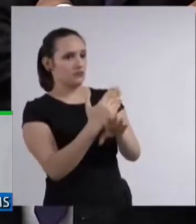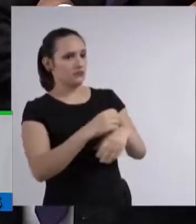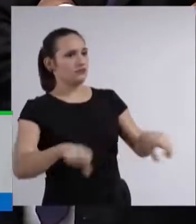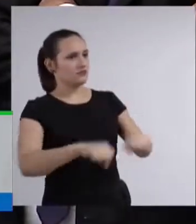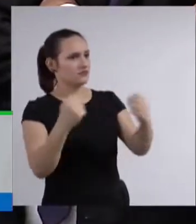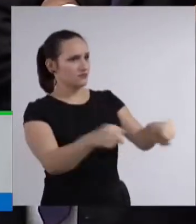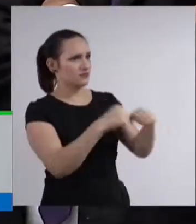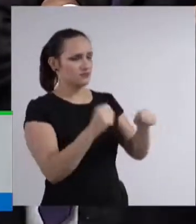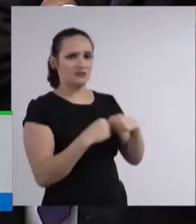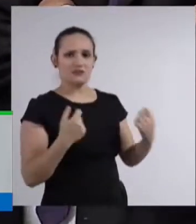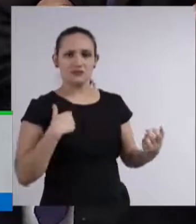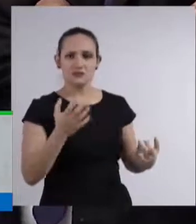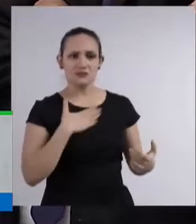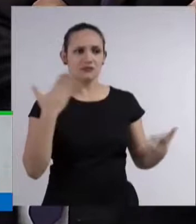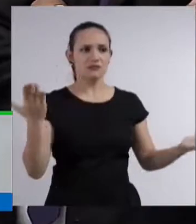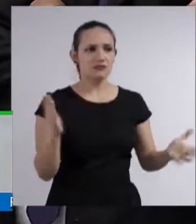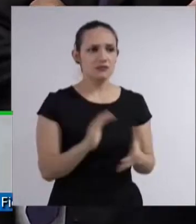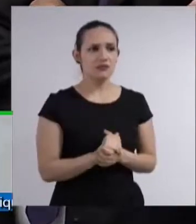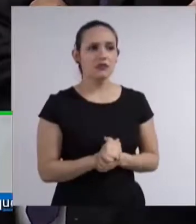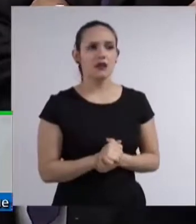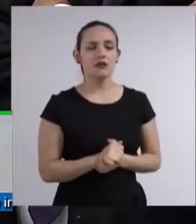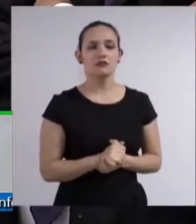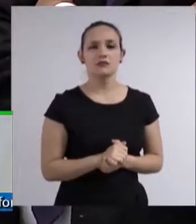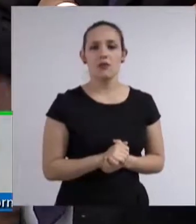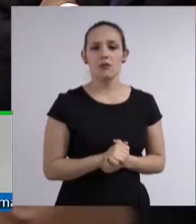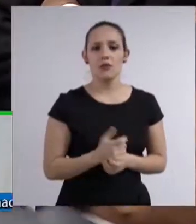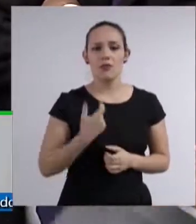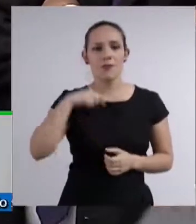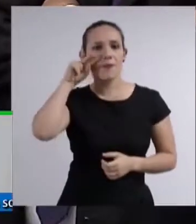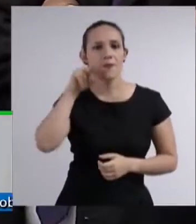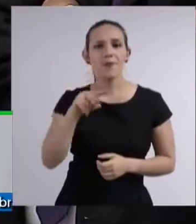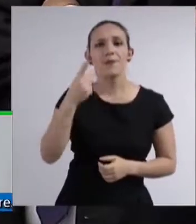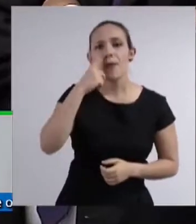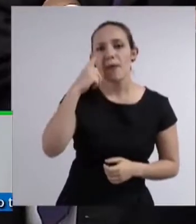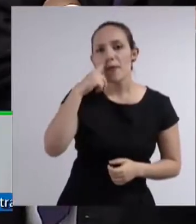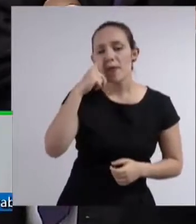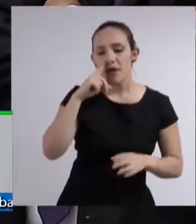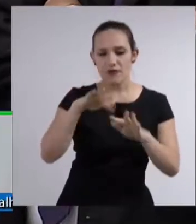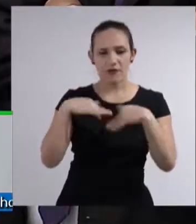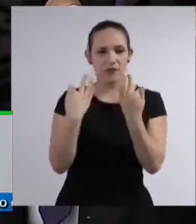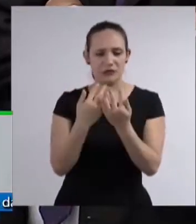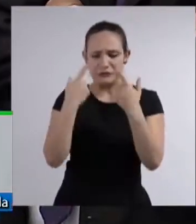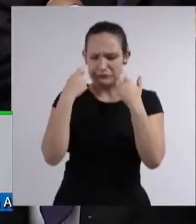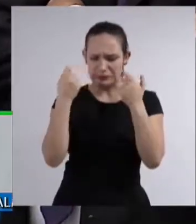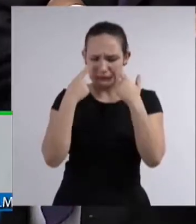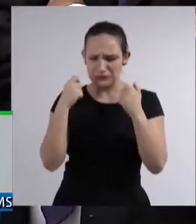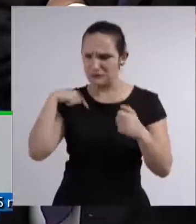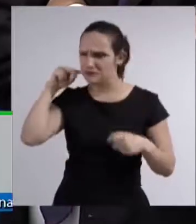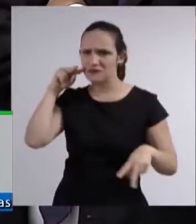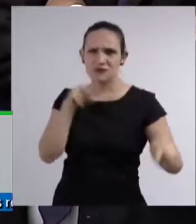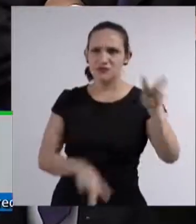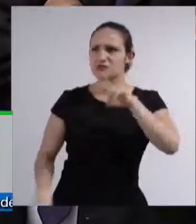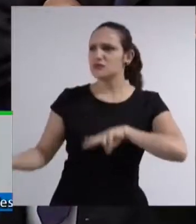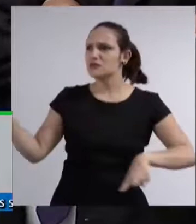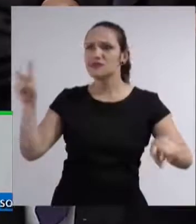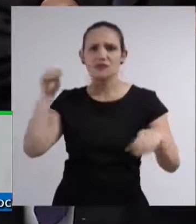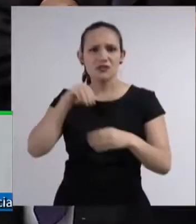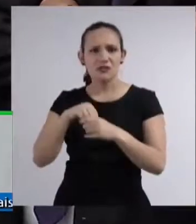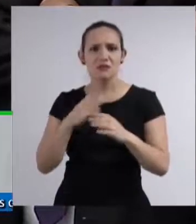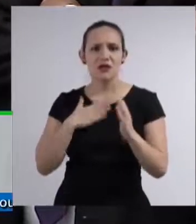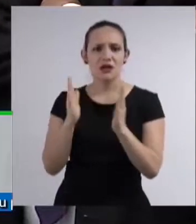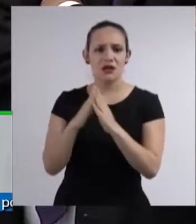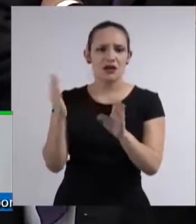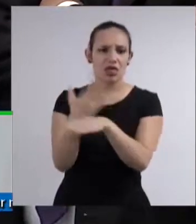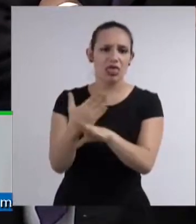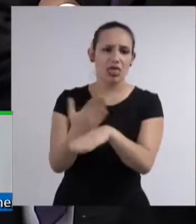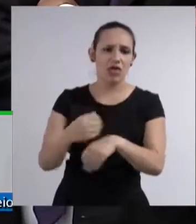Foi horrível aquela situação. Vi mãe de família chorando pelo que aconteceu dentro da sua casa, dentro da